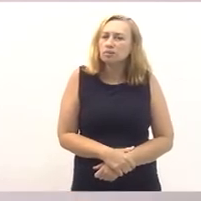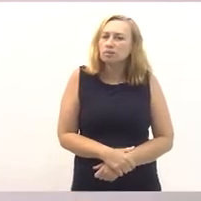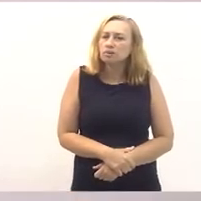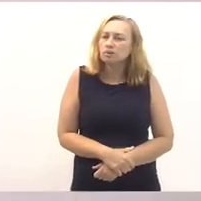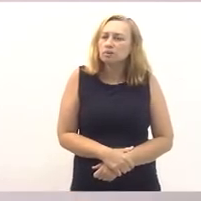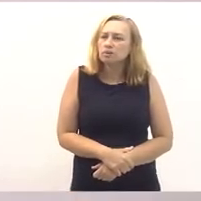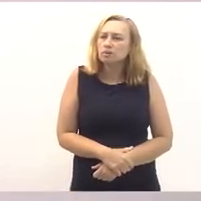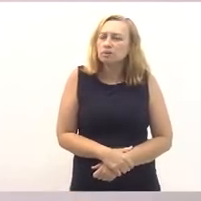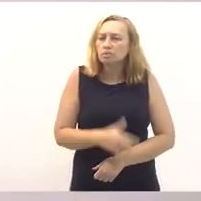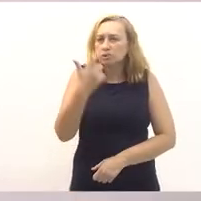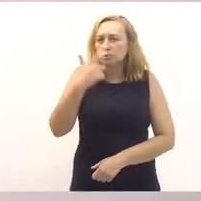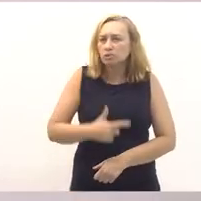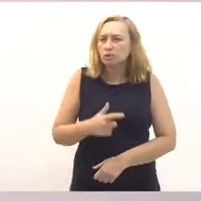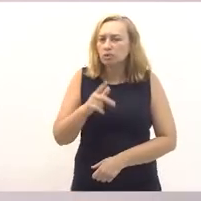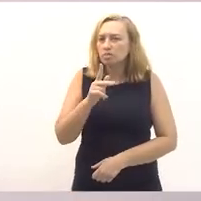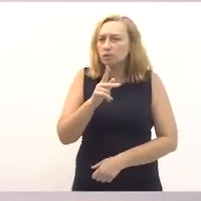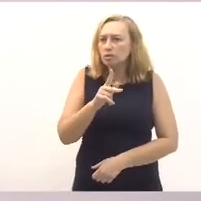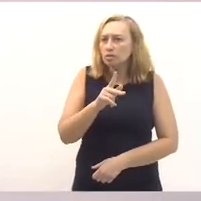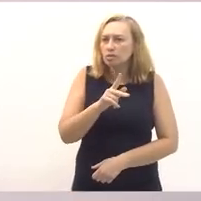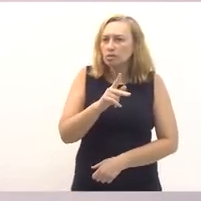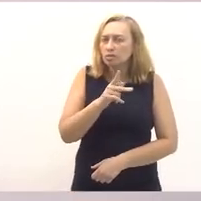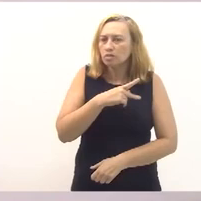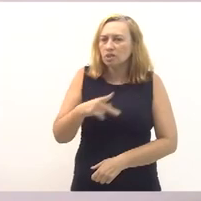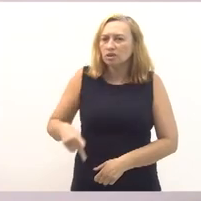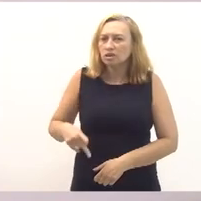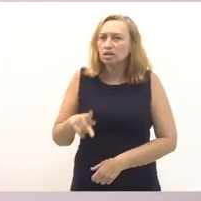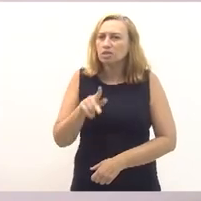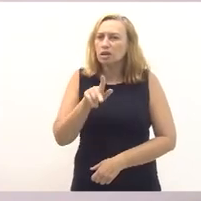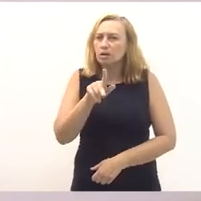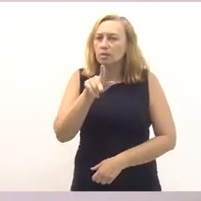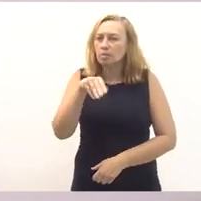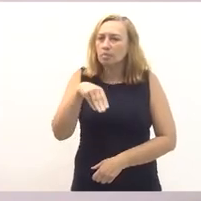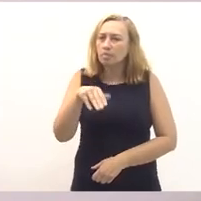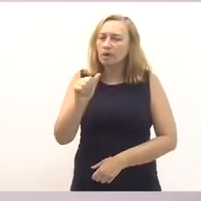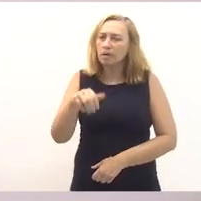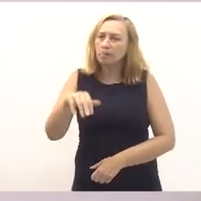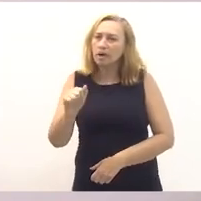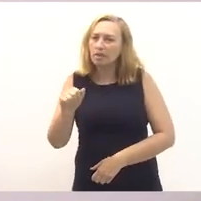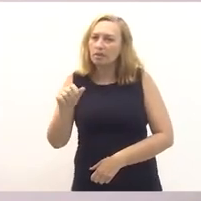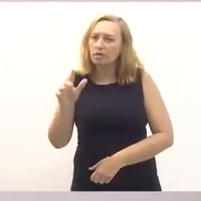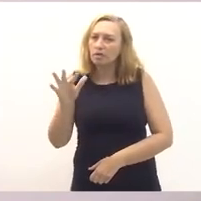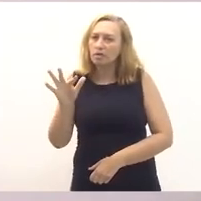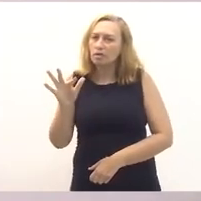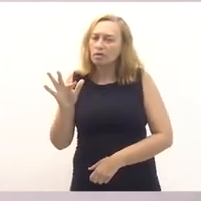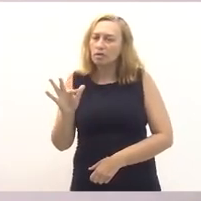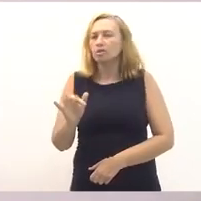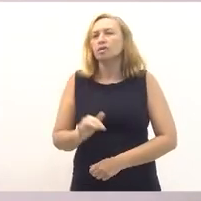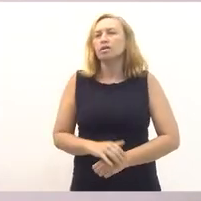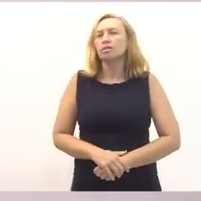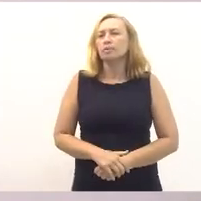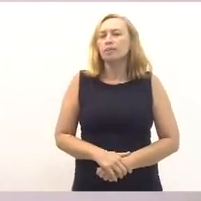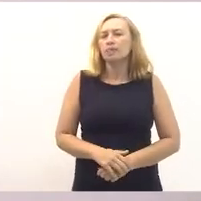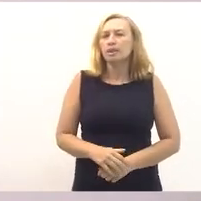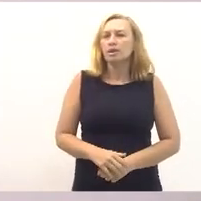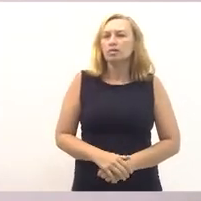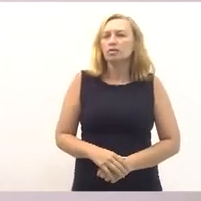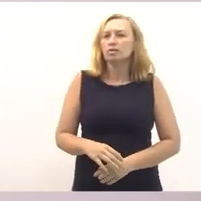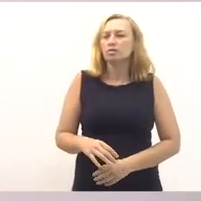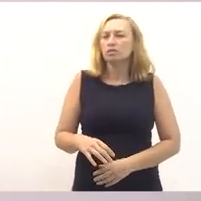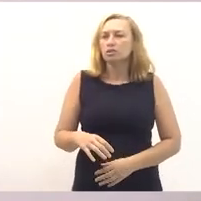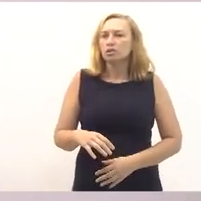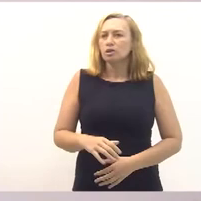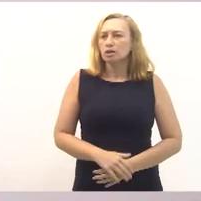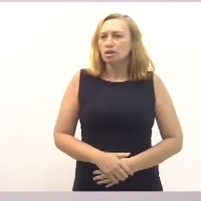atualmente eu sou o presidente da mão a Flor é uma associação cá na bica carioca eu exerço o cargo espiritual